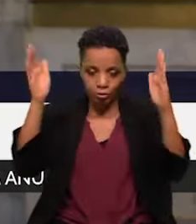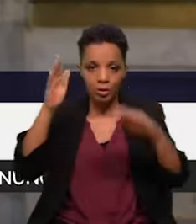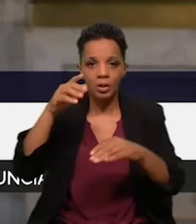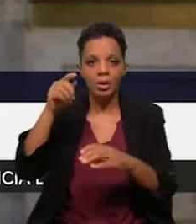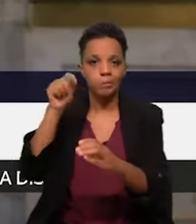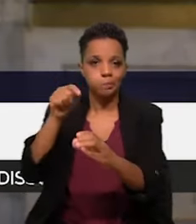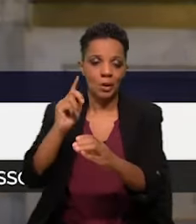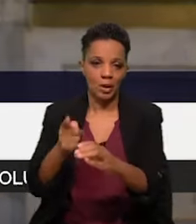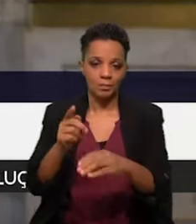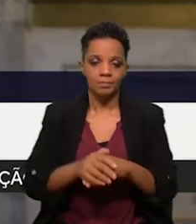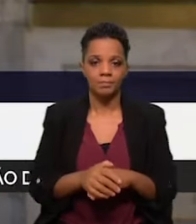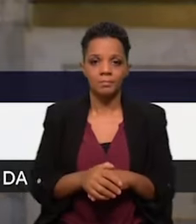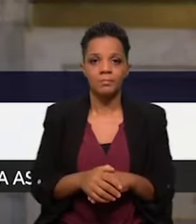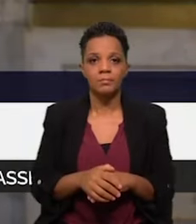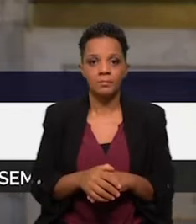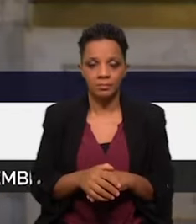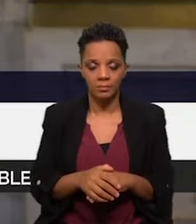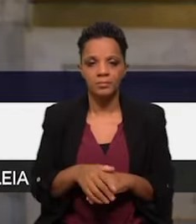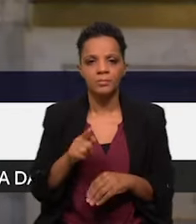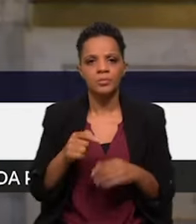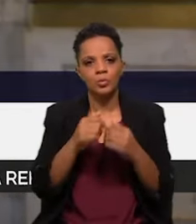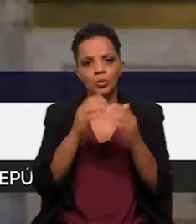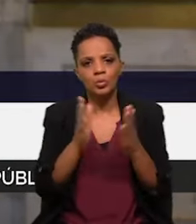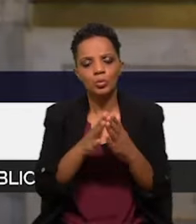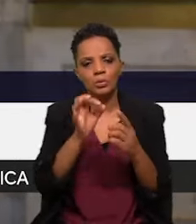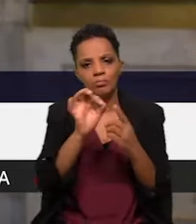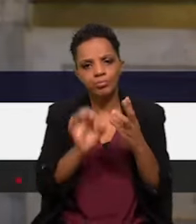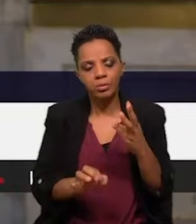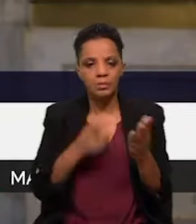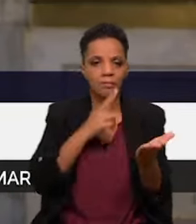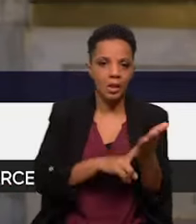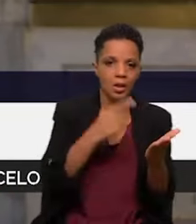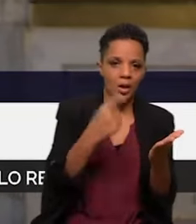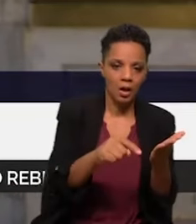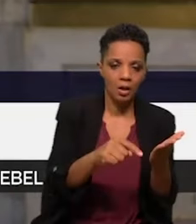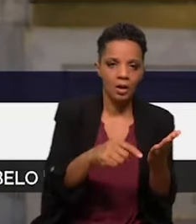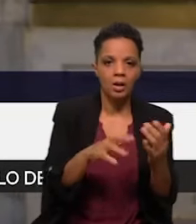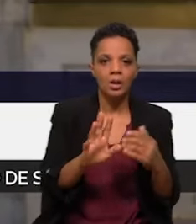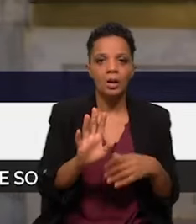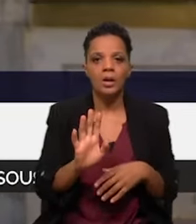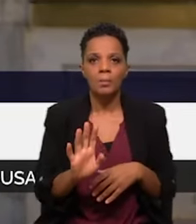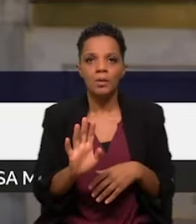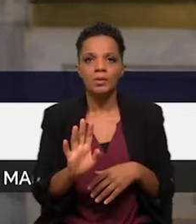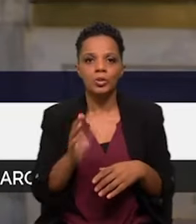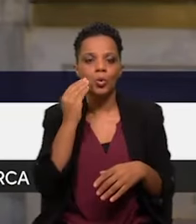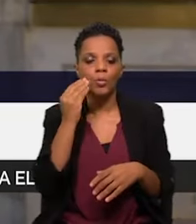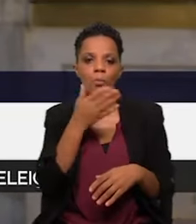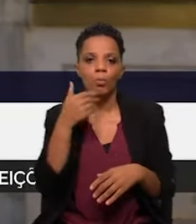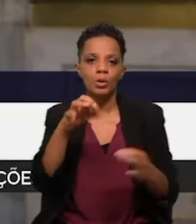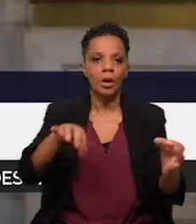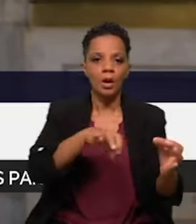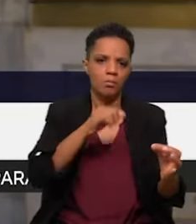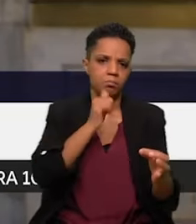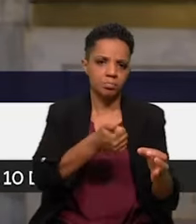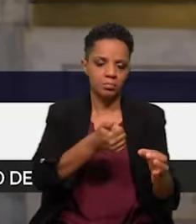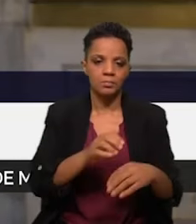dentro, quer achemos que, no fundo, todas essas versões têm uma parte de verdade, não há como dourar a pílula. O que temos à